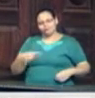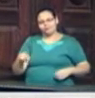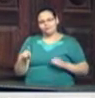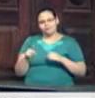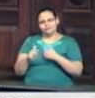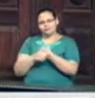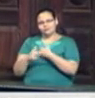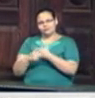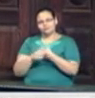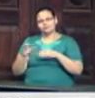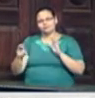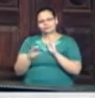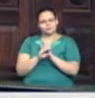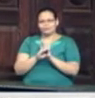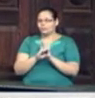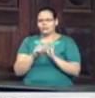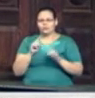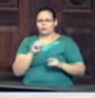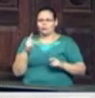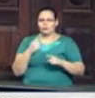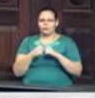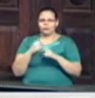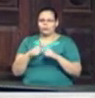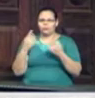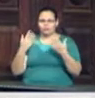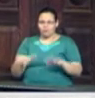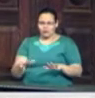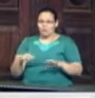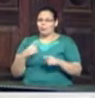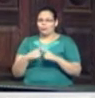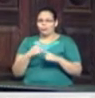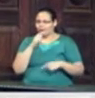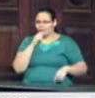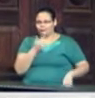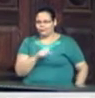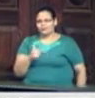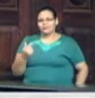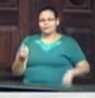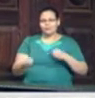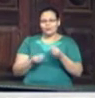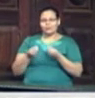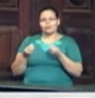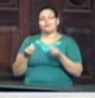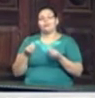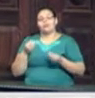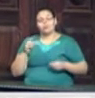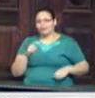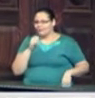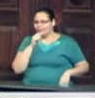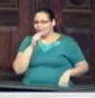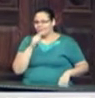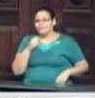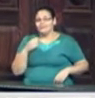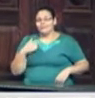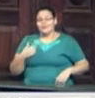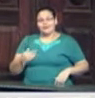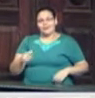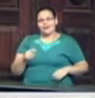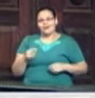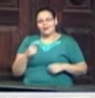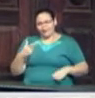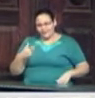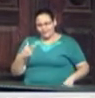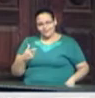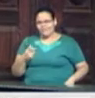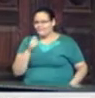papel constitucional. Não porque não querem, mas porque não têm condição operacional, não têm condição de